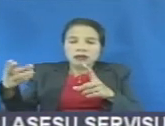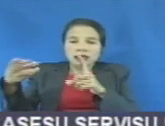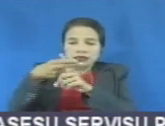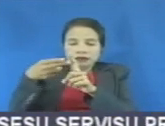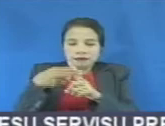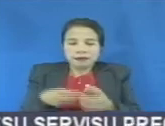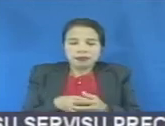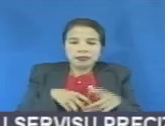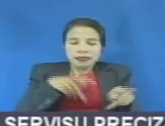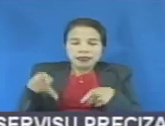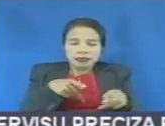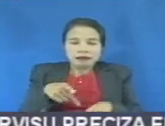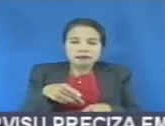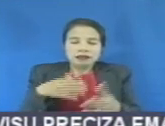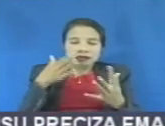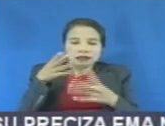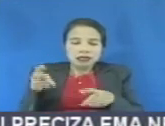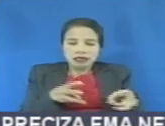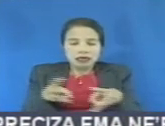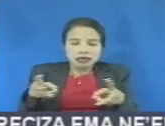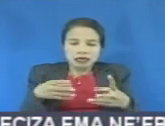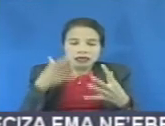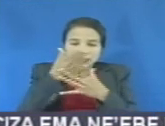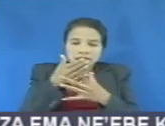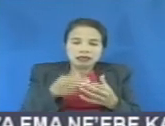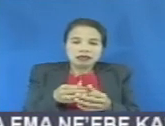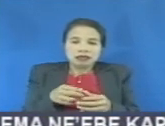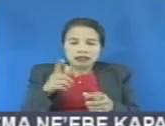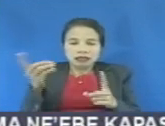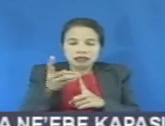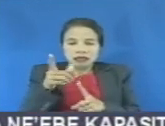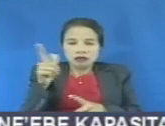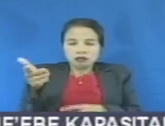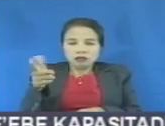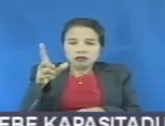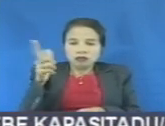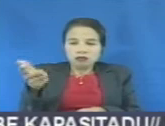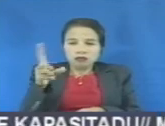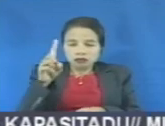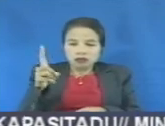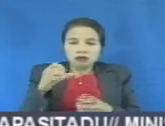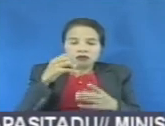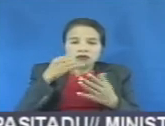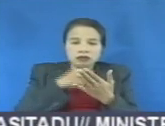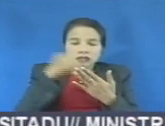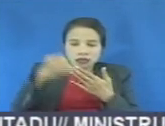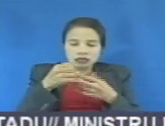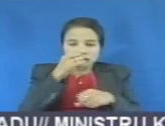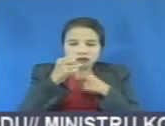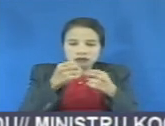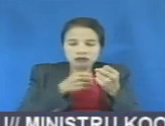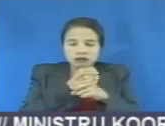Hirakne ultrapasa liu si dalan terestre iha lorong Ruanulu no Ruanulu resing ida fulan janeiro cumpri kedan quarentena iha